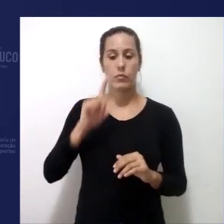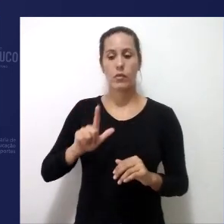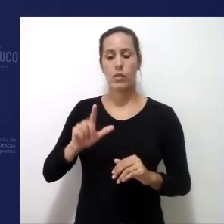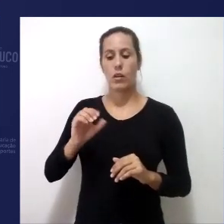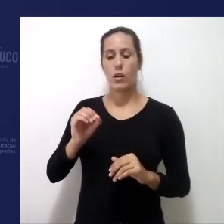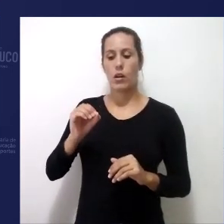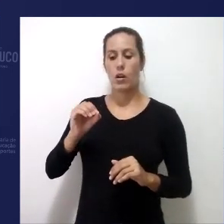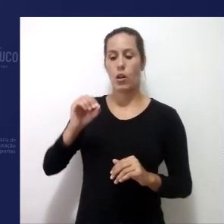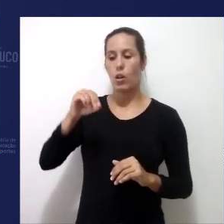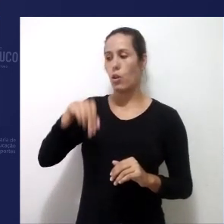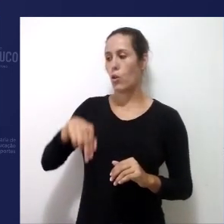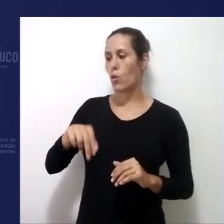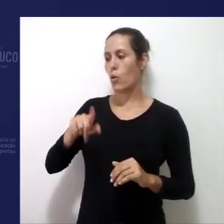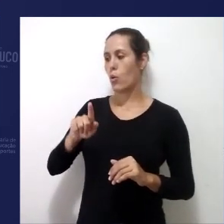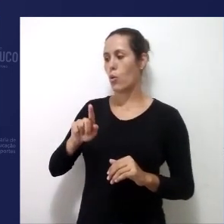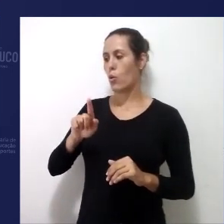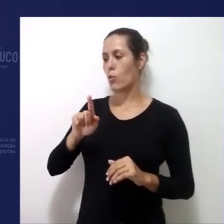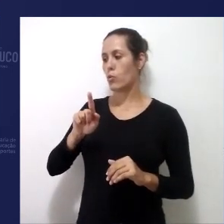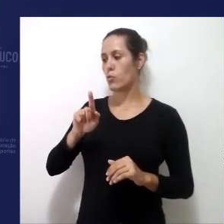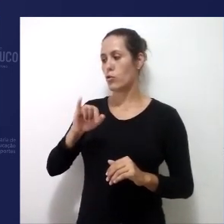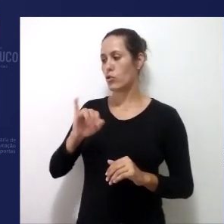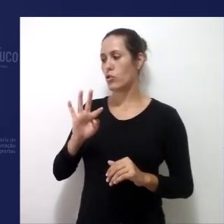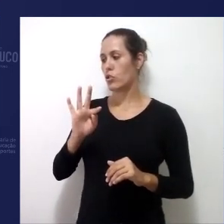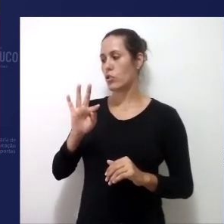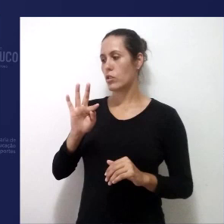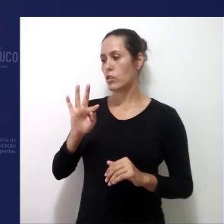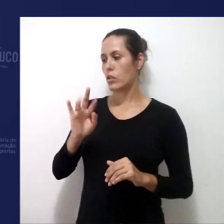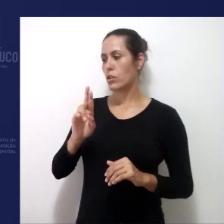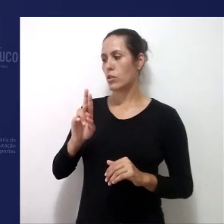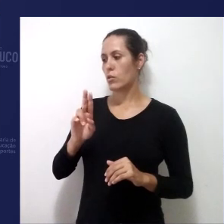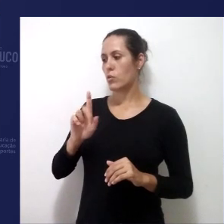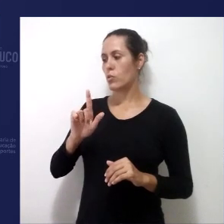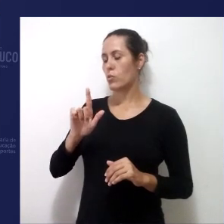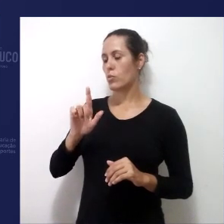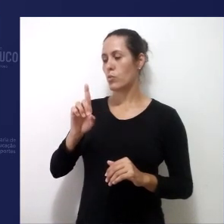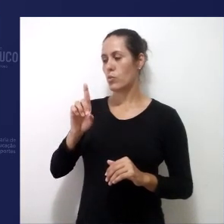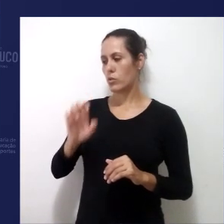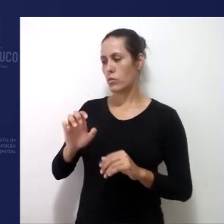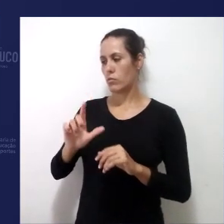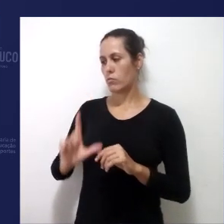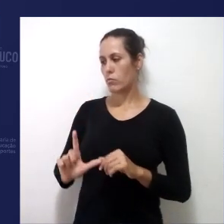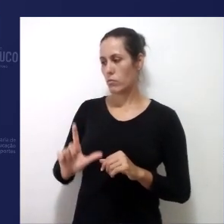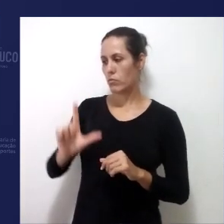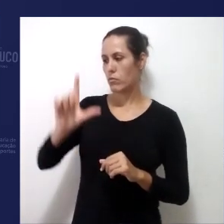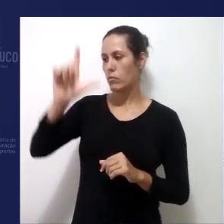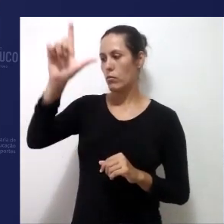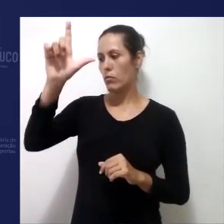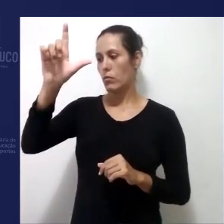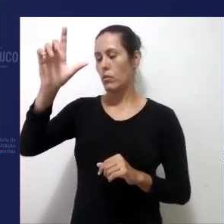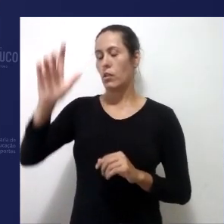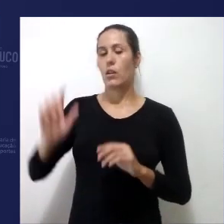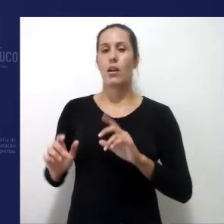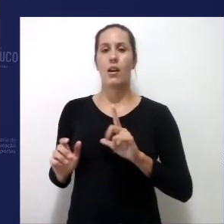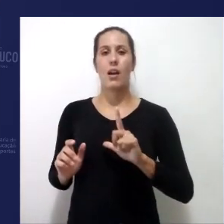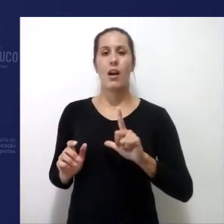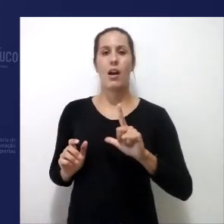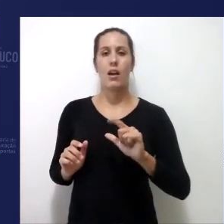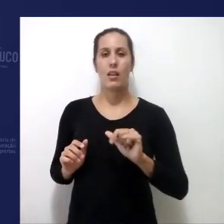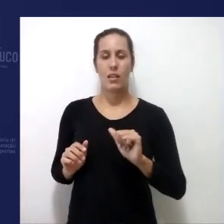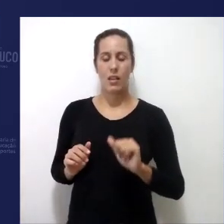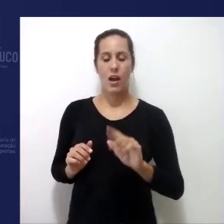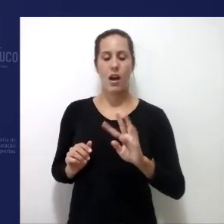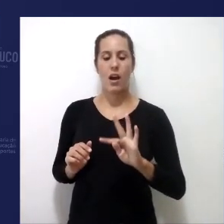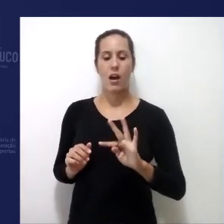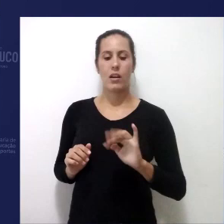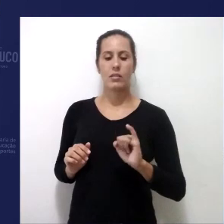observa aí que a longitude ela vai ser medida verticalmente e a latitude ela vai ser medida